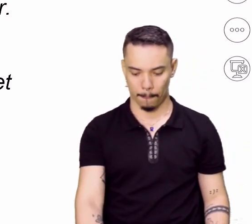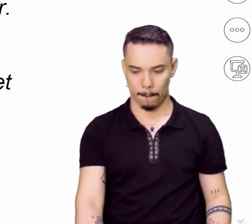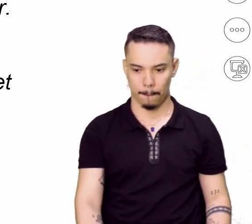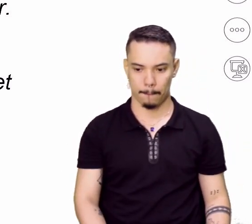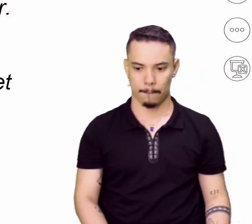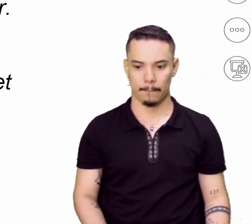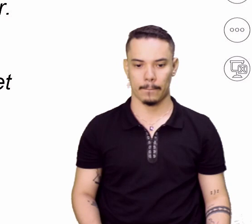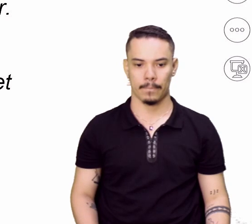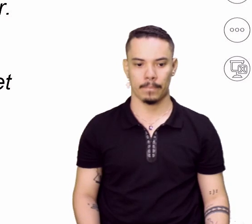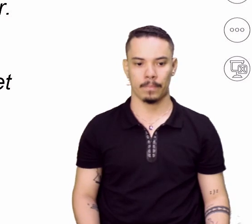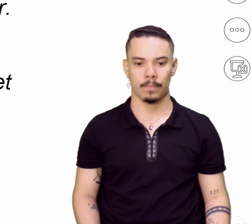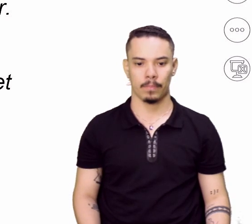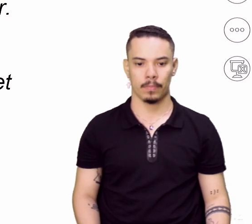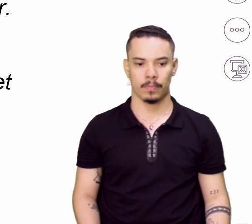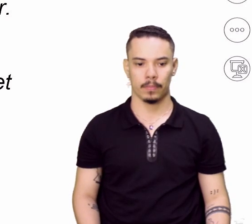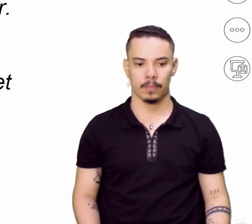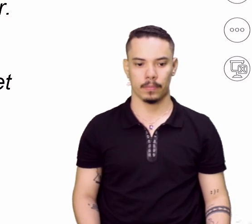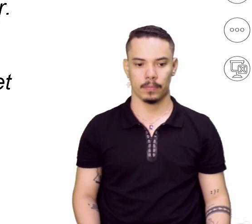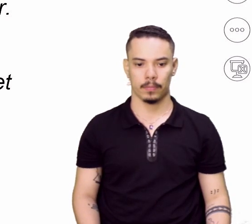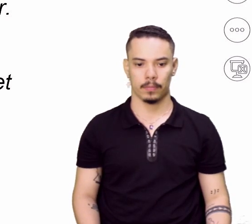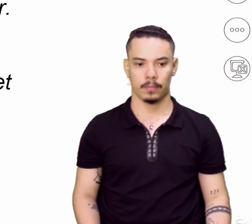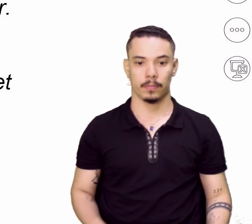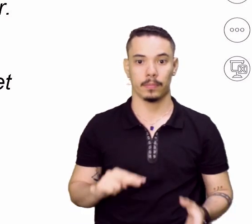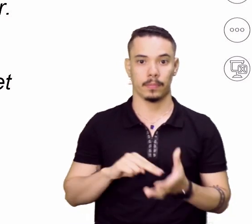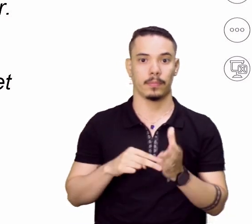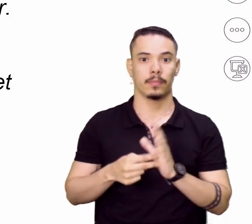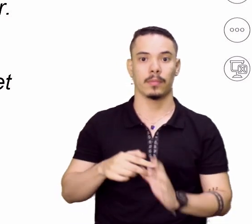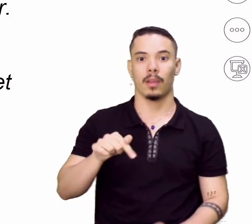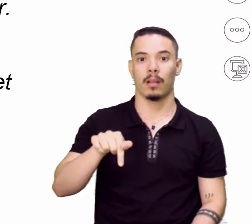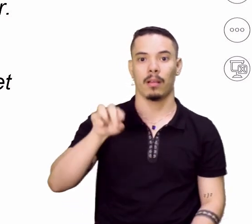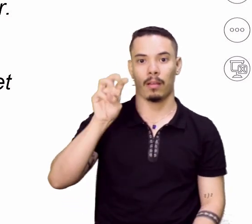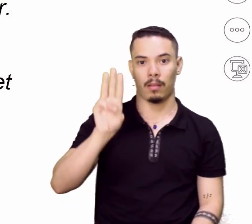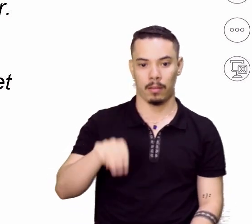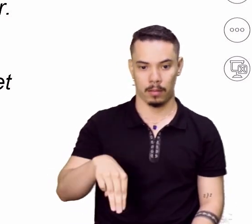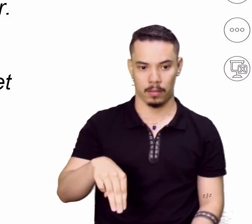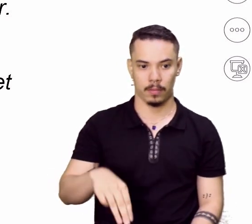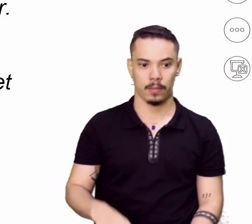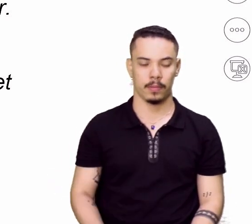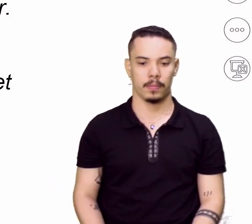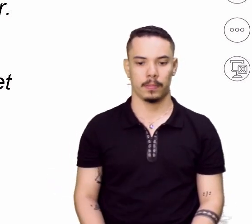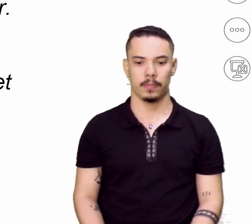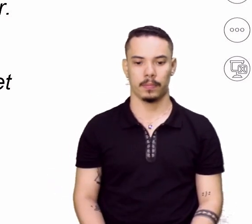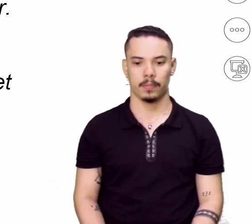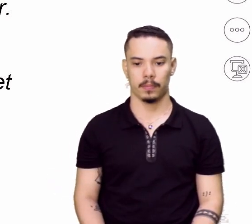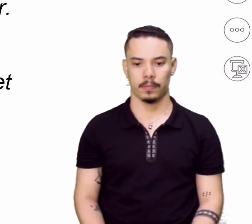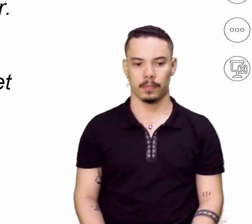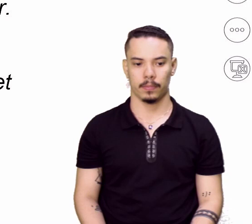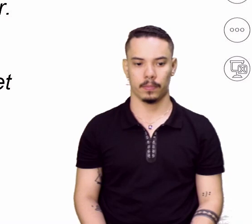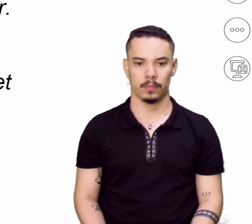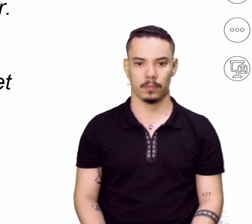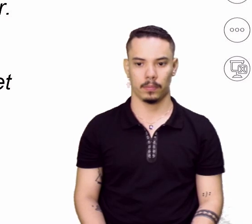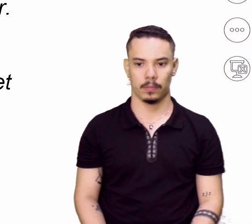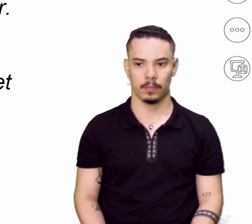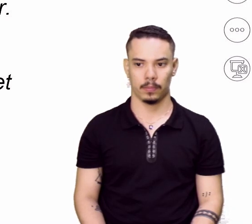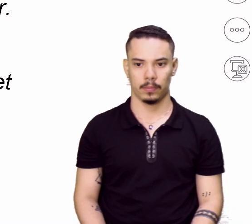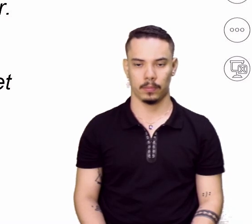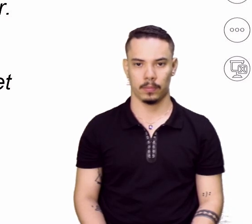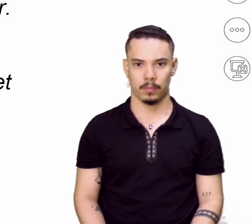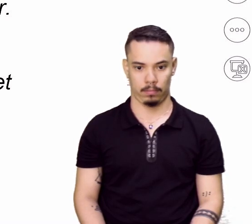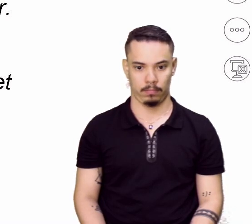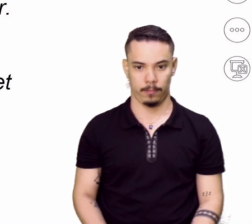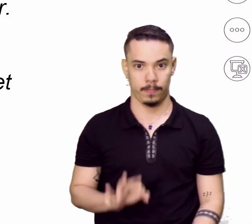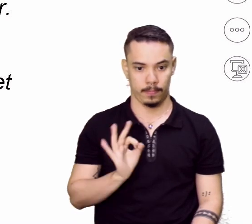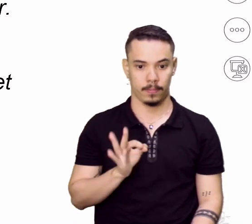pessoas também. Vai significar quem. Da mesma forma que who, ele vai significar quem. Mas o who